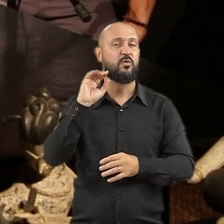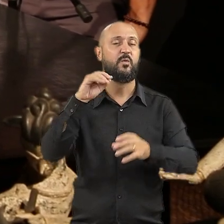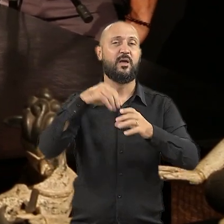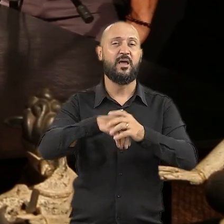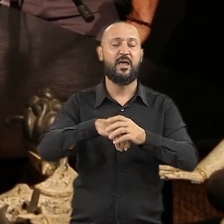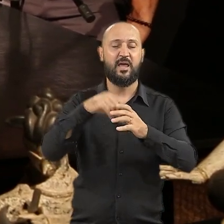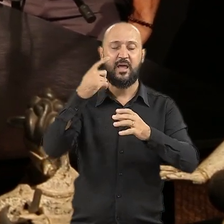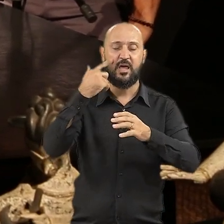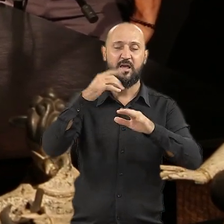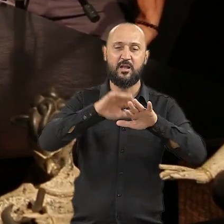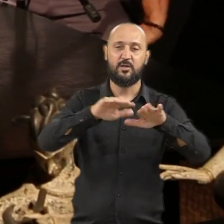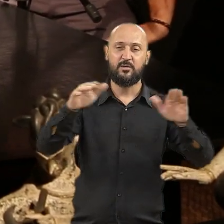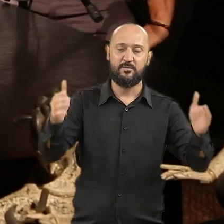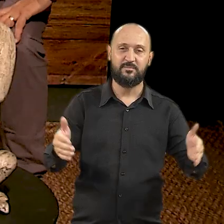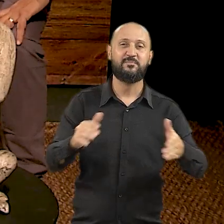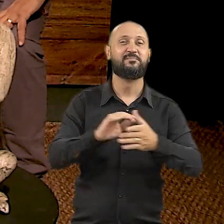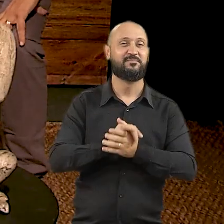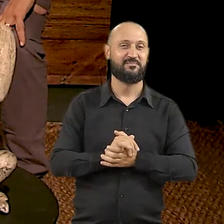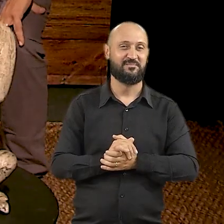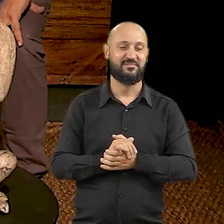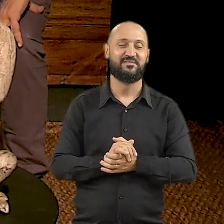era feito numa tapadeirazinha.